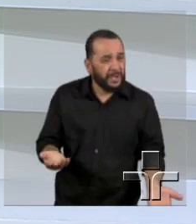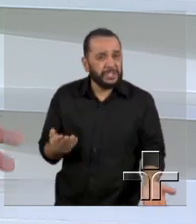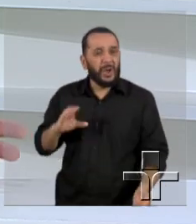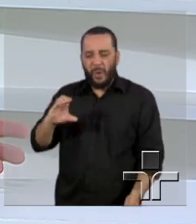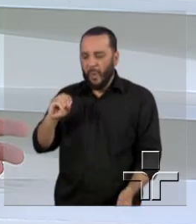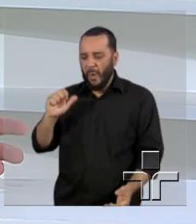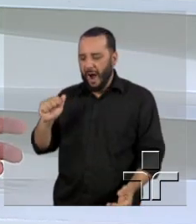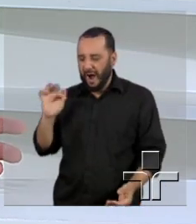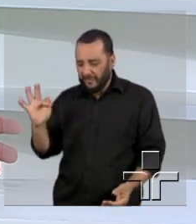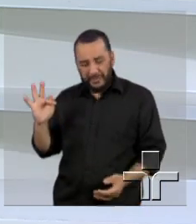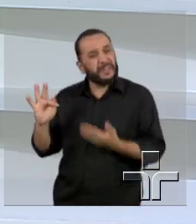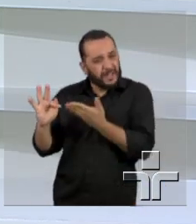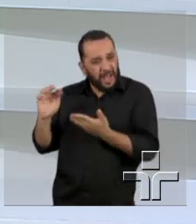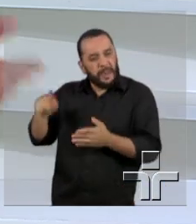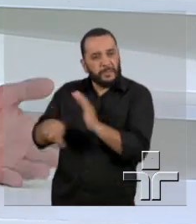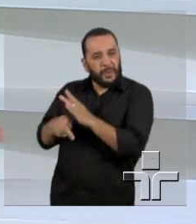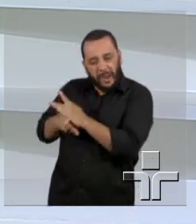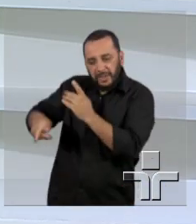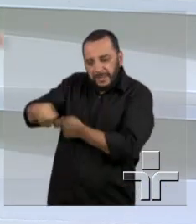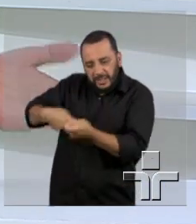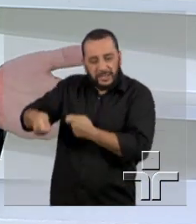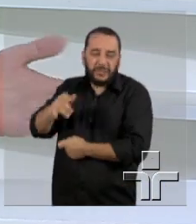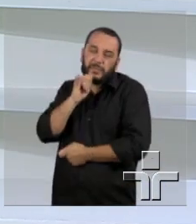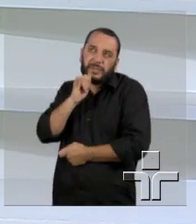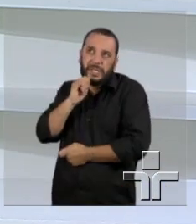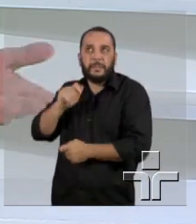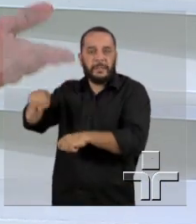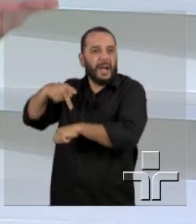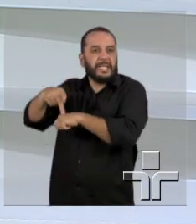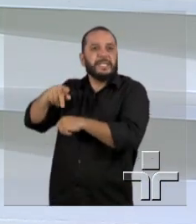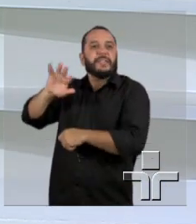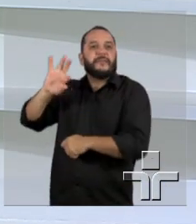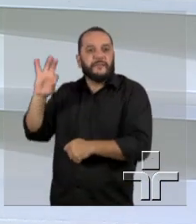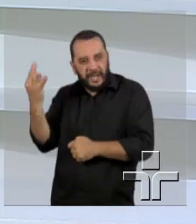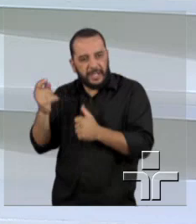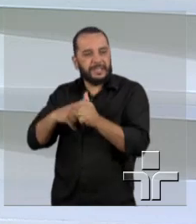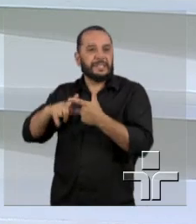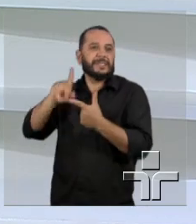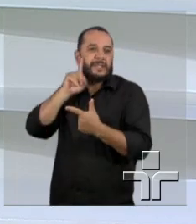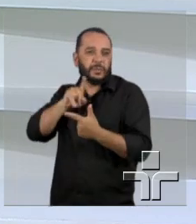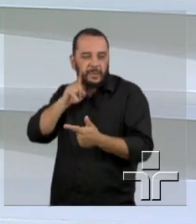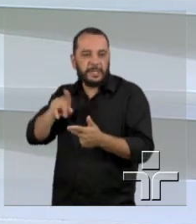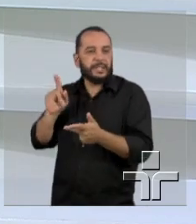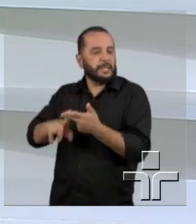em qualquer país do mundo, na França, nos Estados Unidos, na República Dominicana.